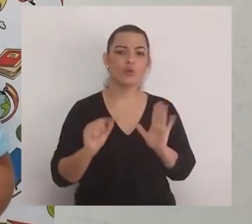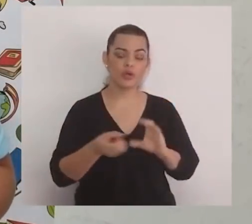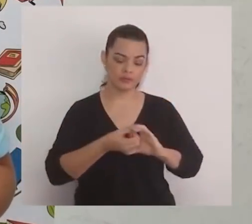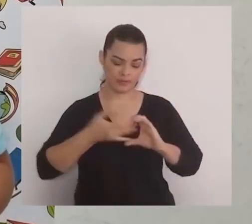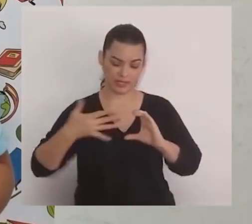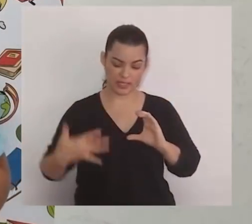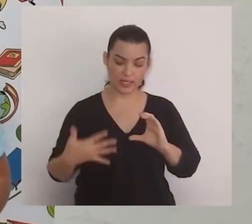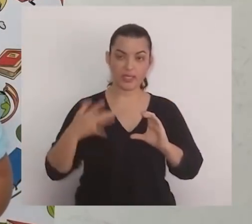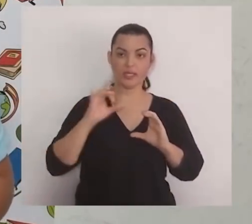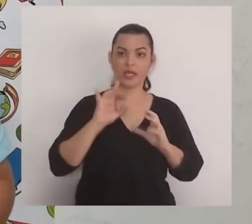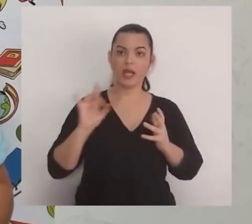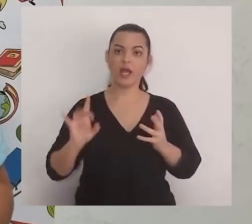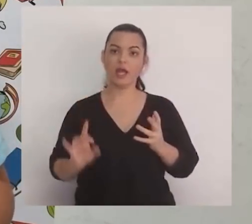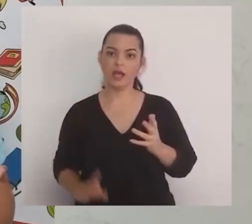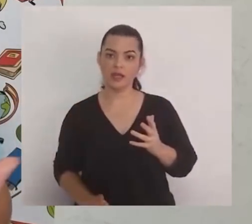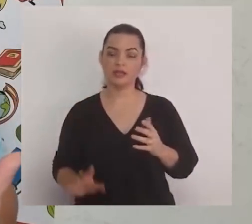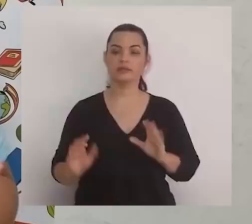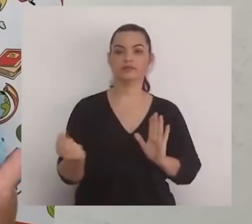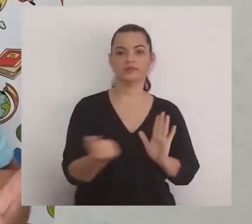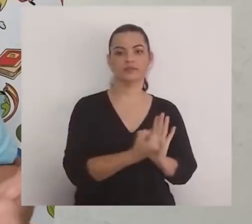dia 30 de novembro de